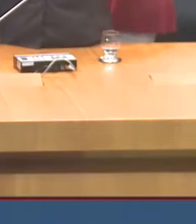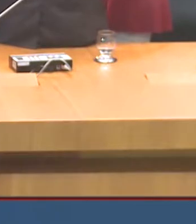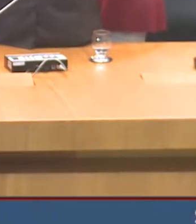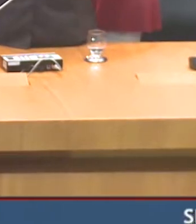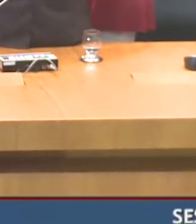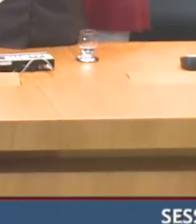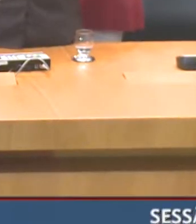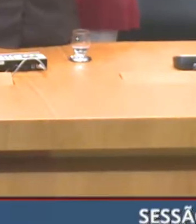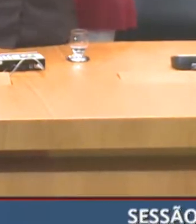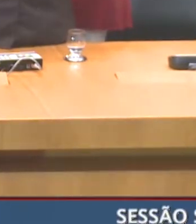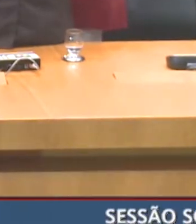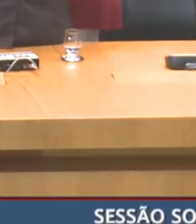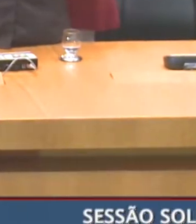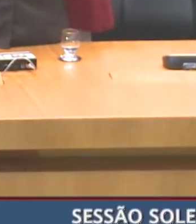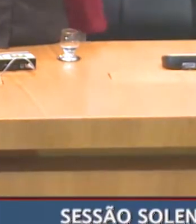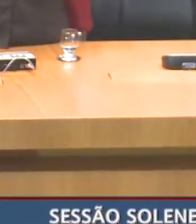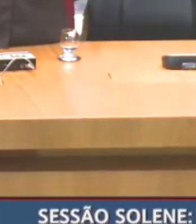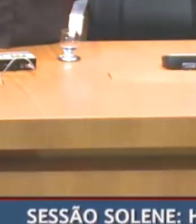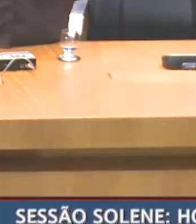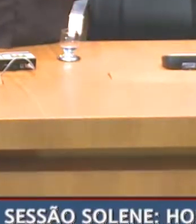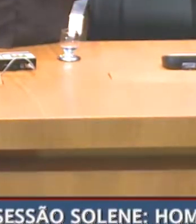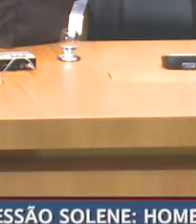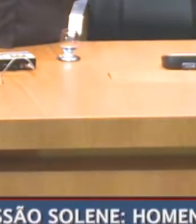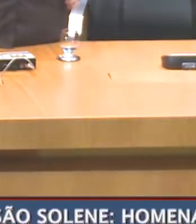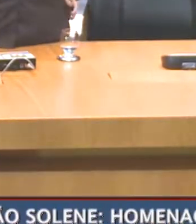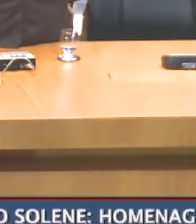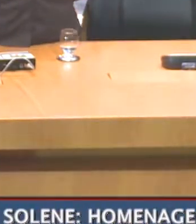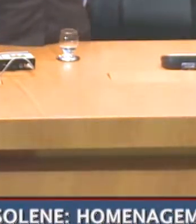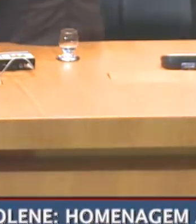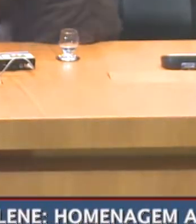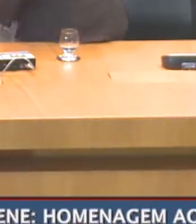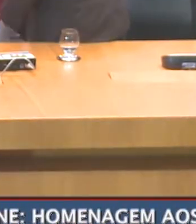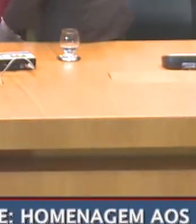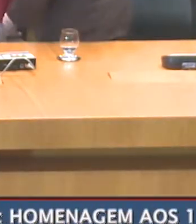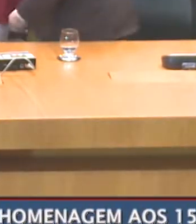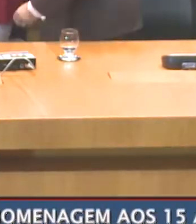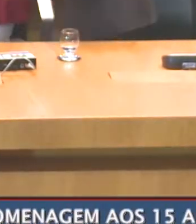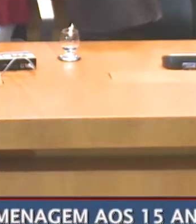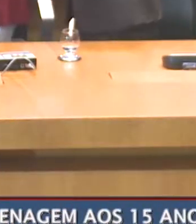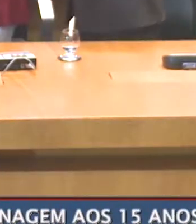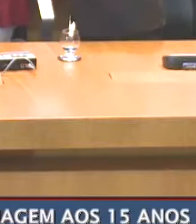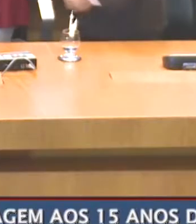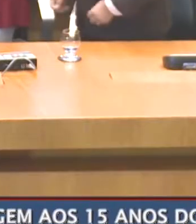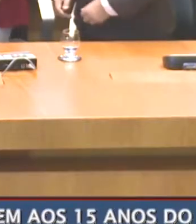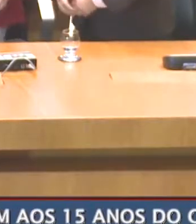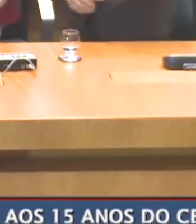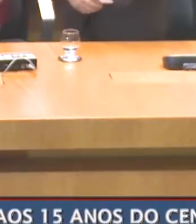Thank you.